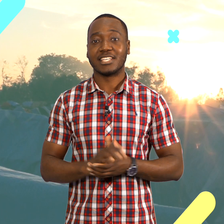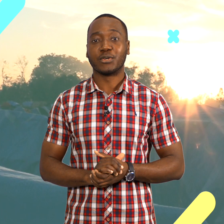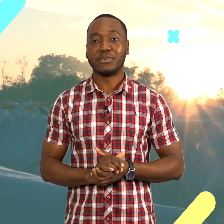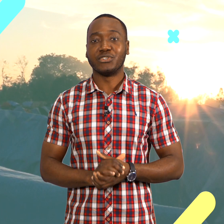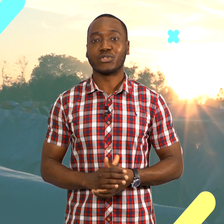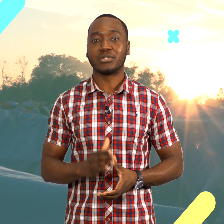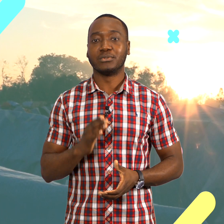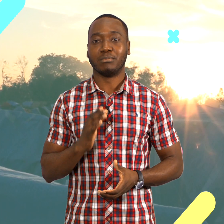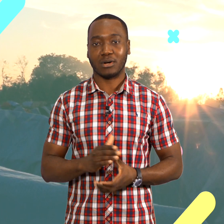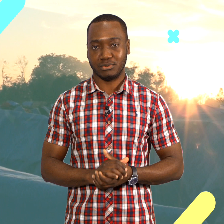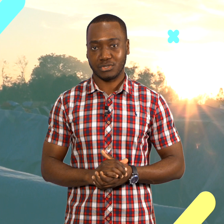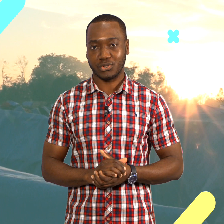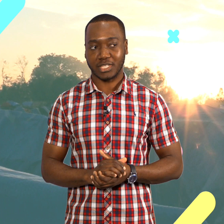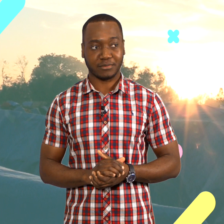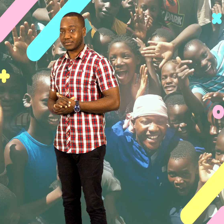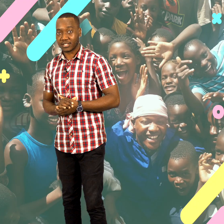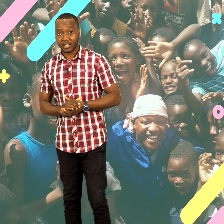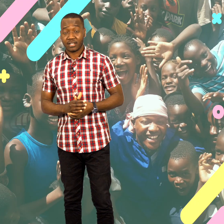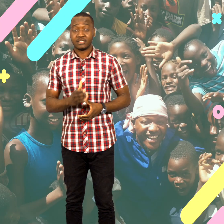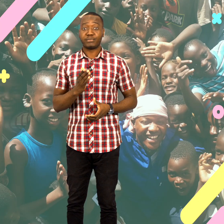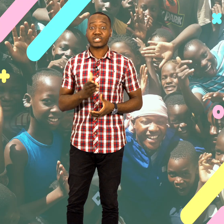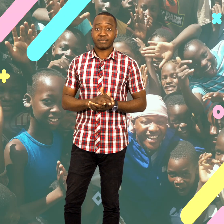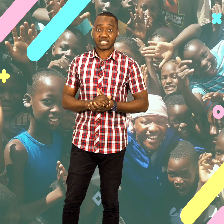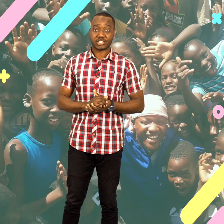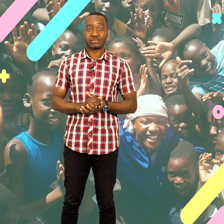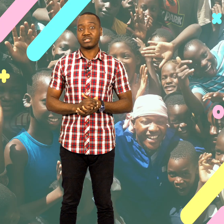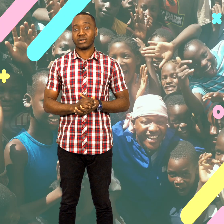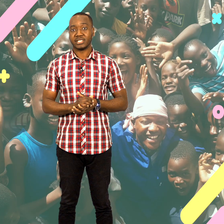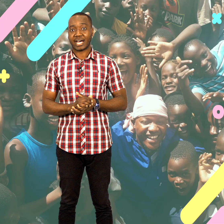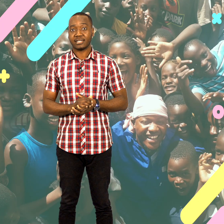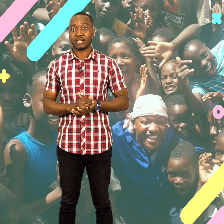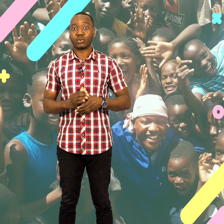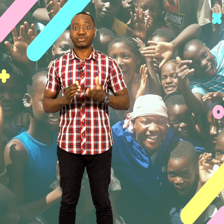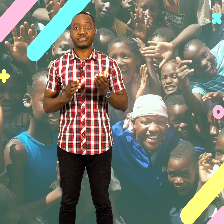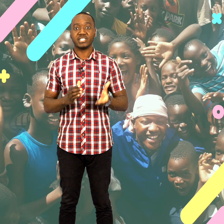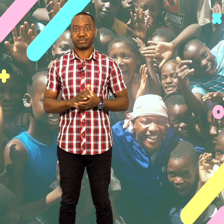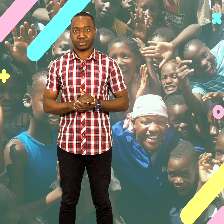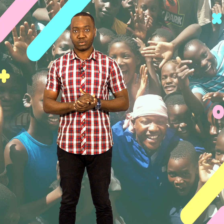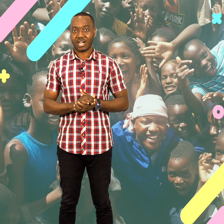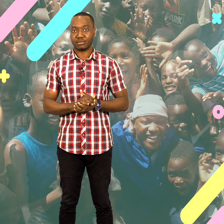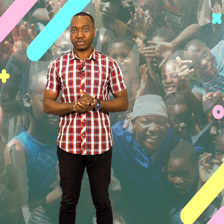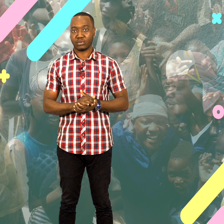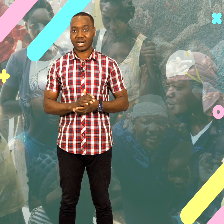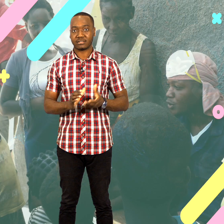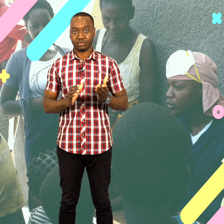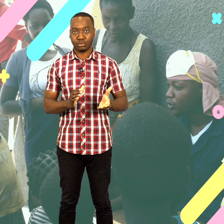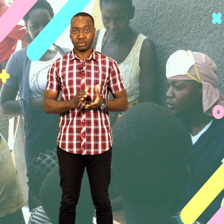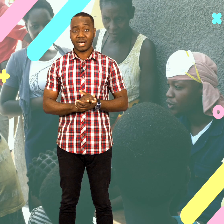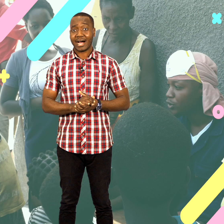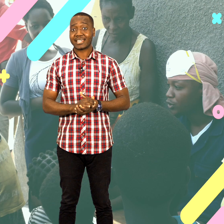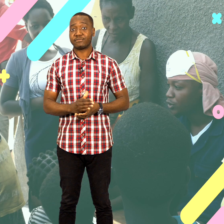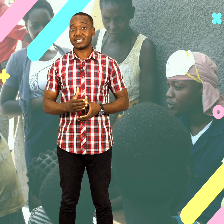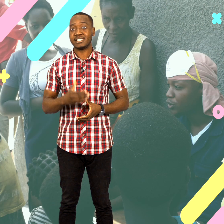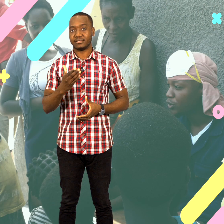Malta, sejam bem-vindos ao segundo bloco do nosso jornal. Depois da passagem do ciclone Idai, enquanto as vítimas procuravam por um local